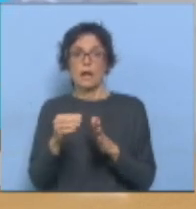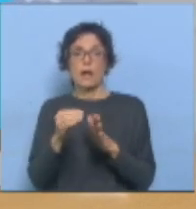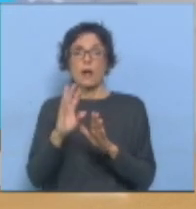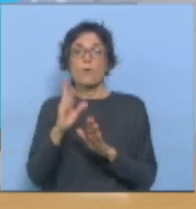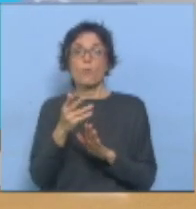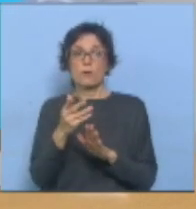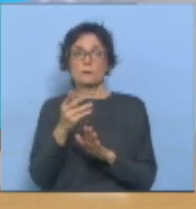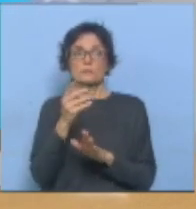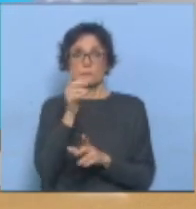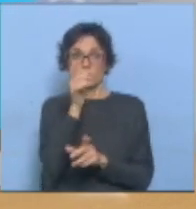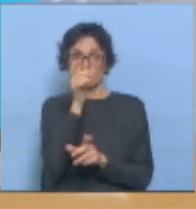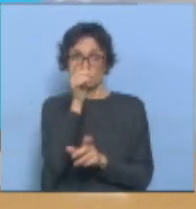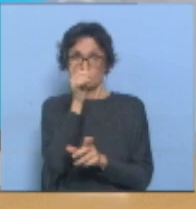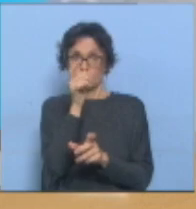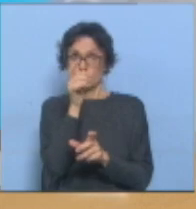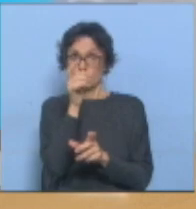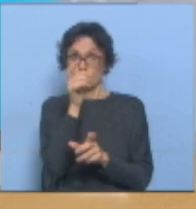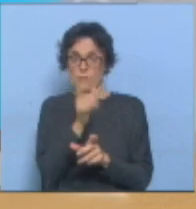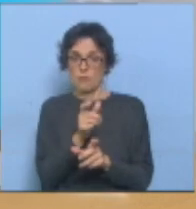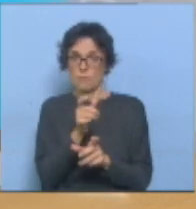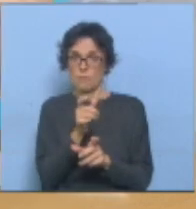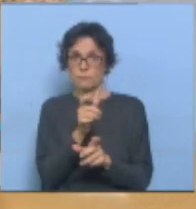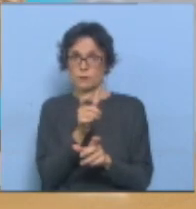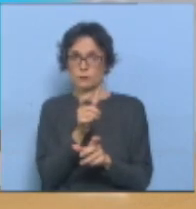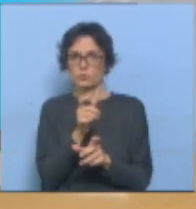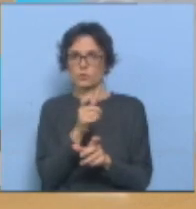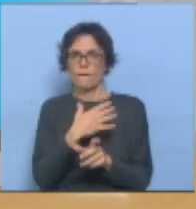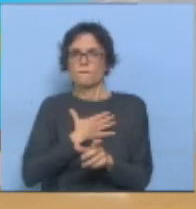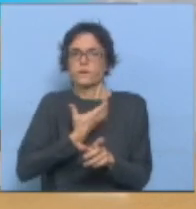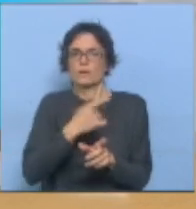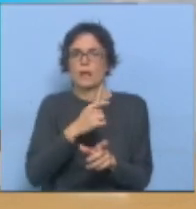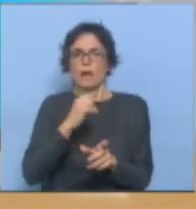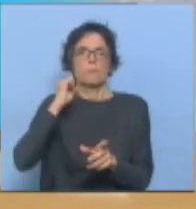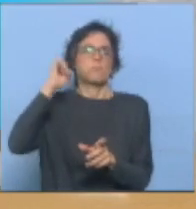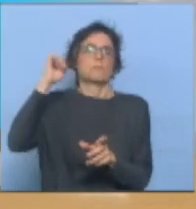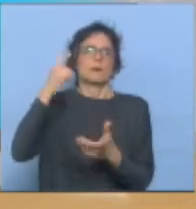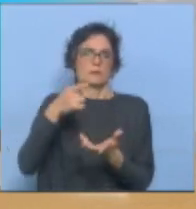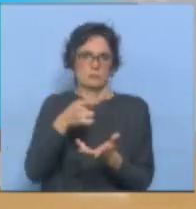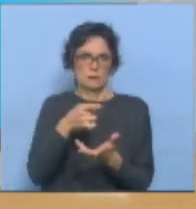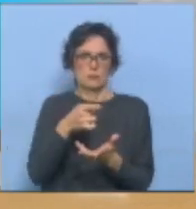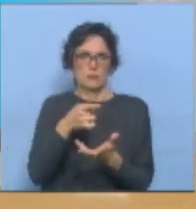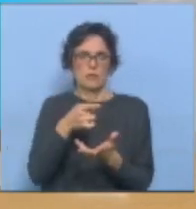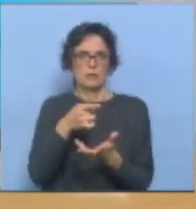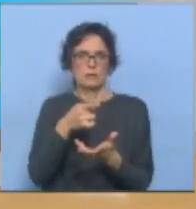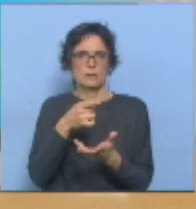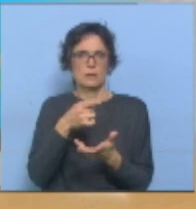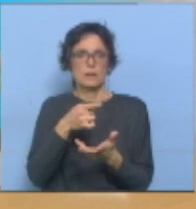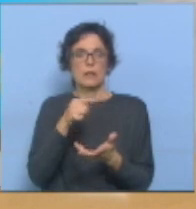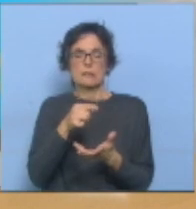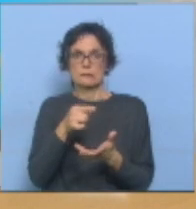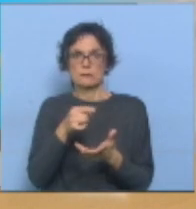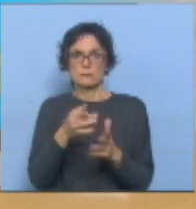tudo para a conter, não é? Não é só em cima da ponte, é quando, em todas as condições, há uma